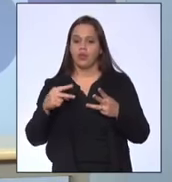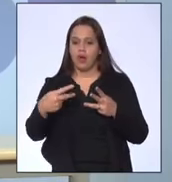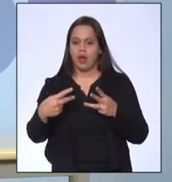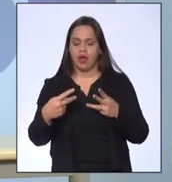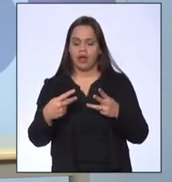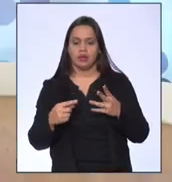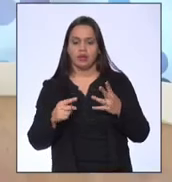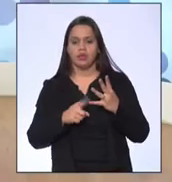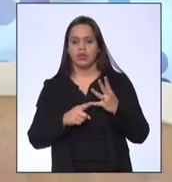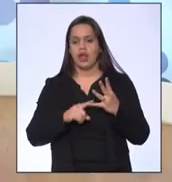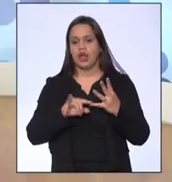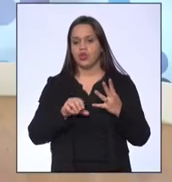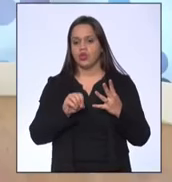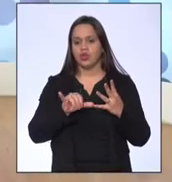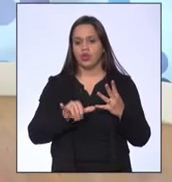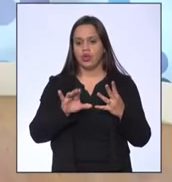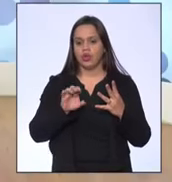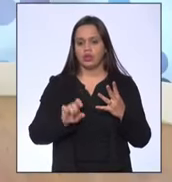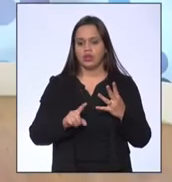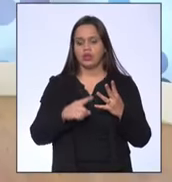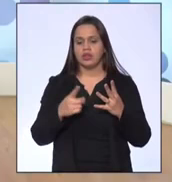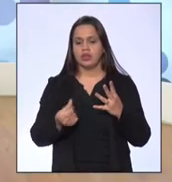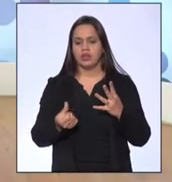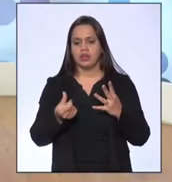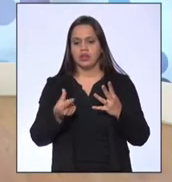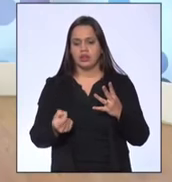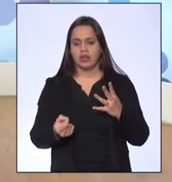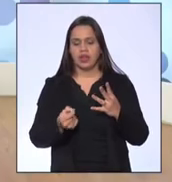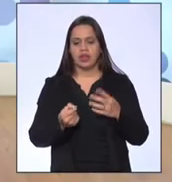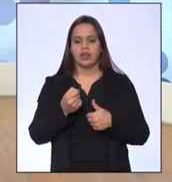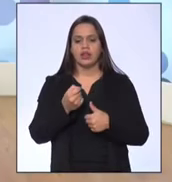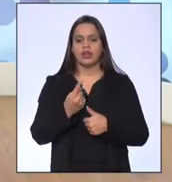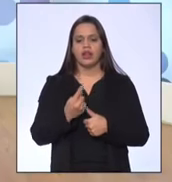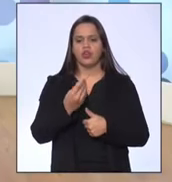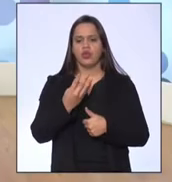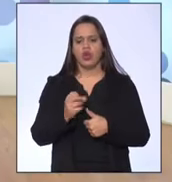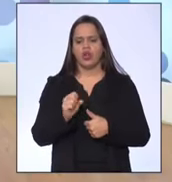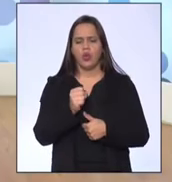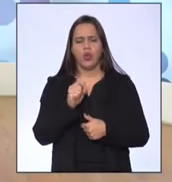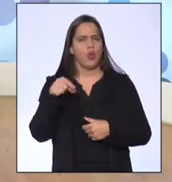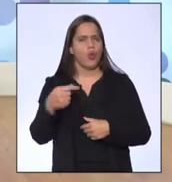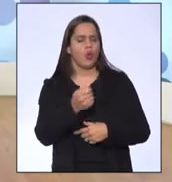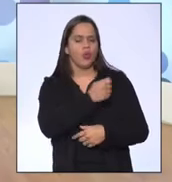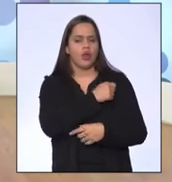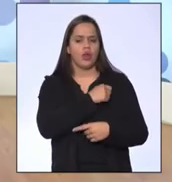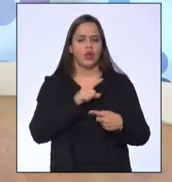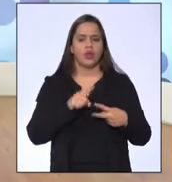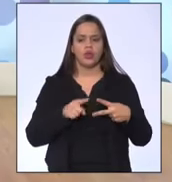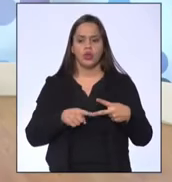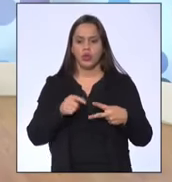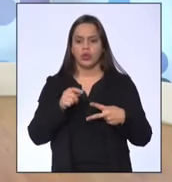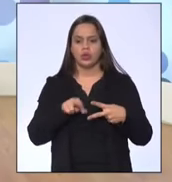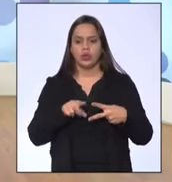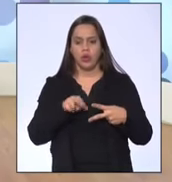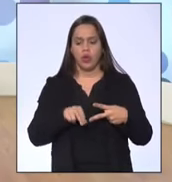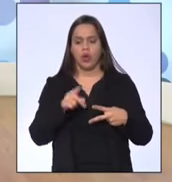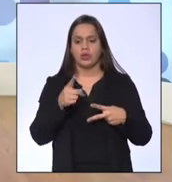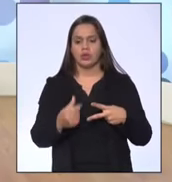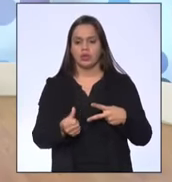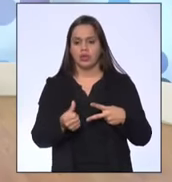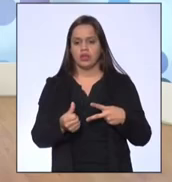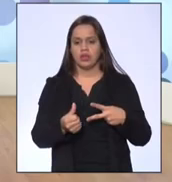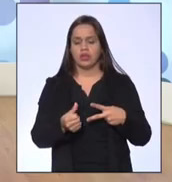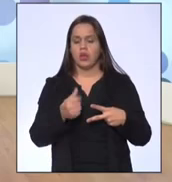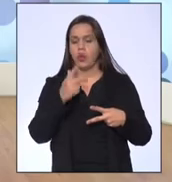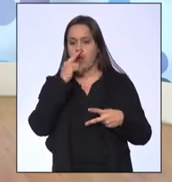A Joyce, ela respondeu 160, a Eric, 148. A Letícia e o João Victor, eles responderam 16. Então,